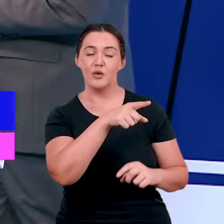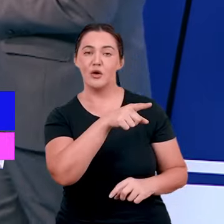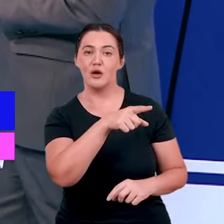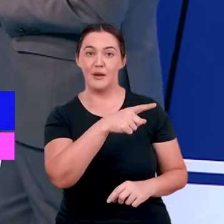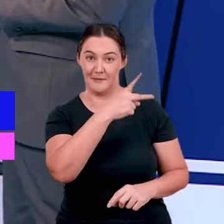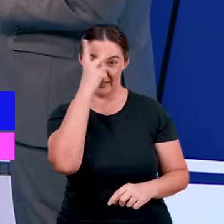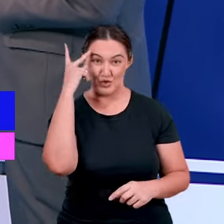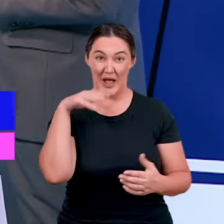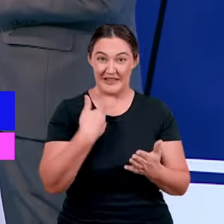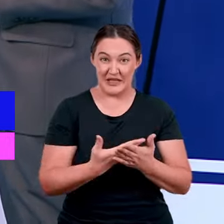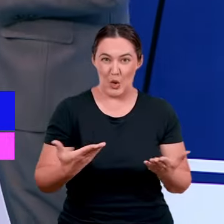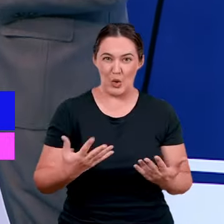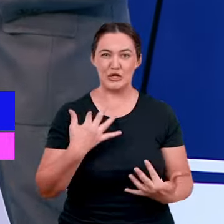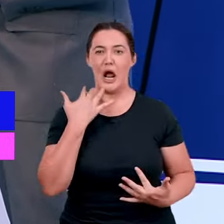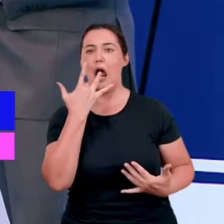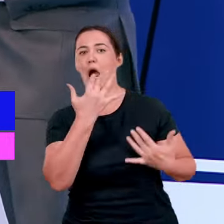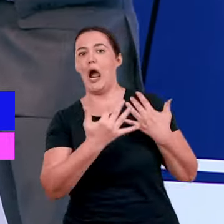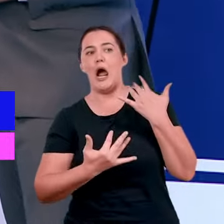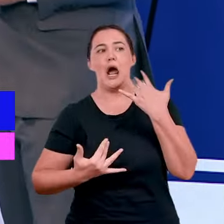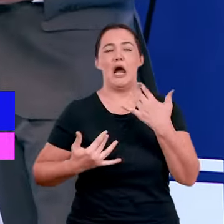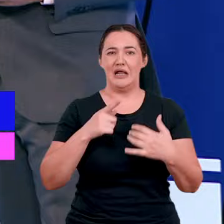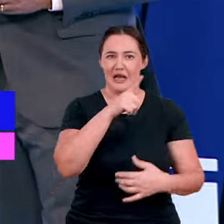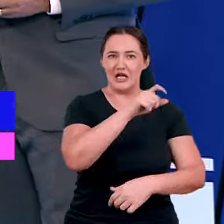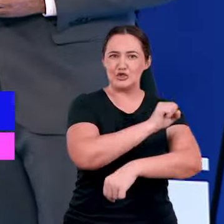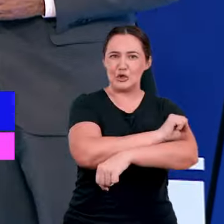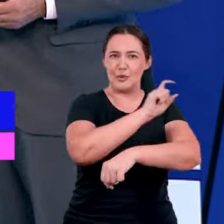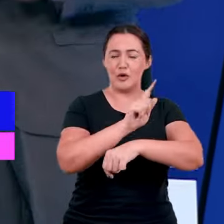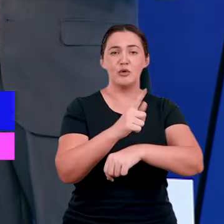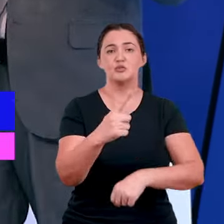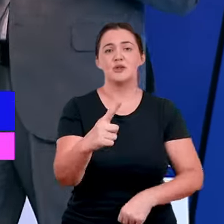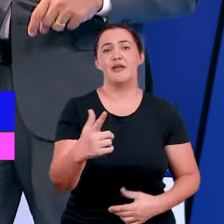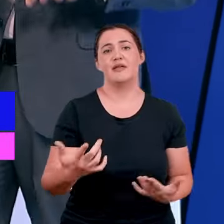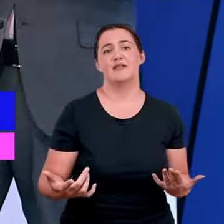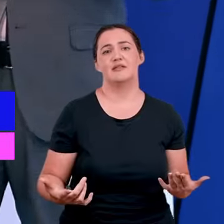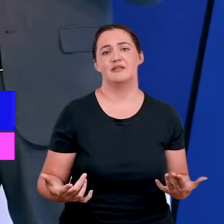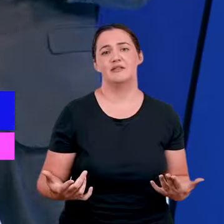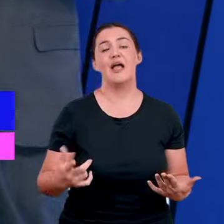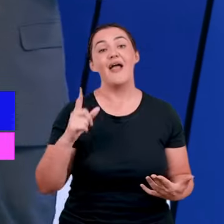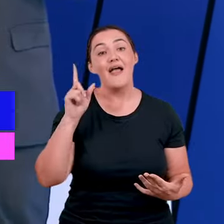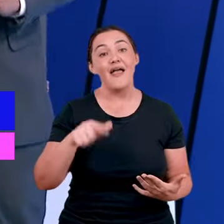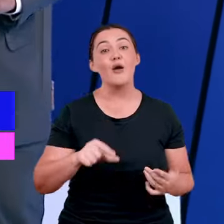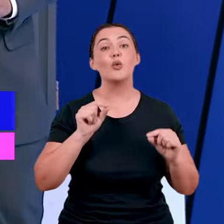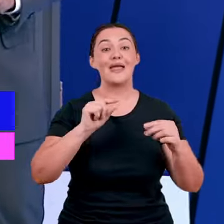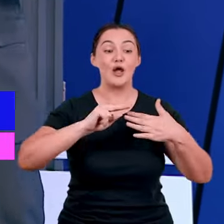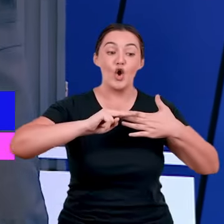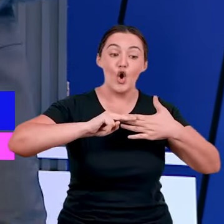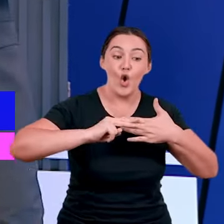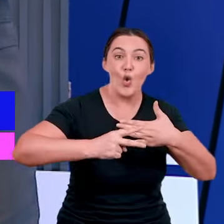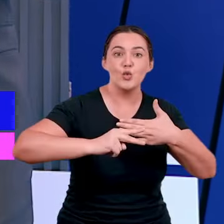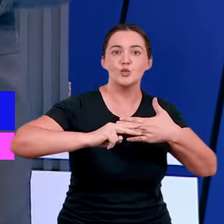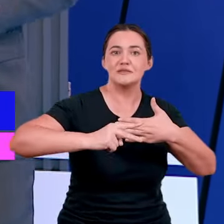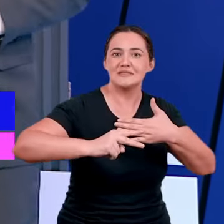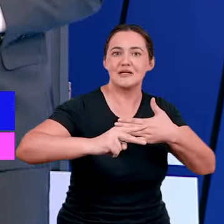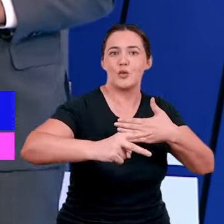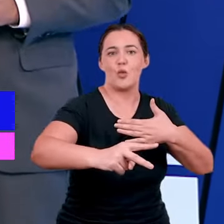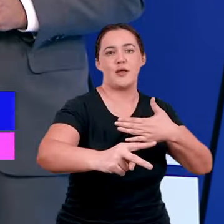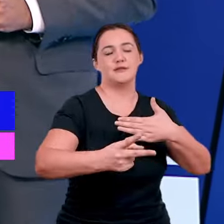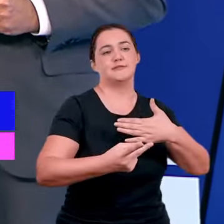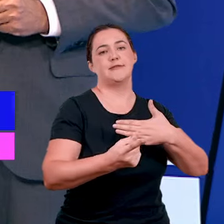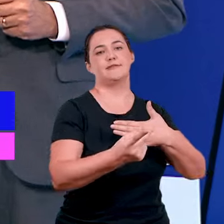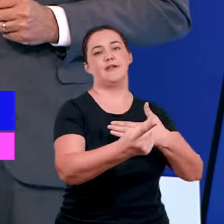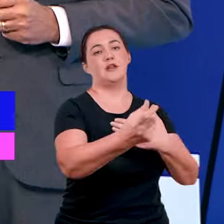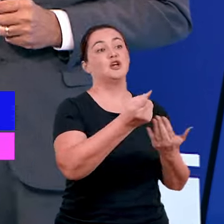porque não existem pessoas queimando no fogo agora, e não existirão pessoas queimando no fogo